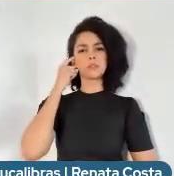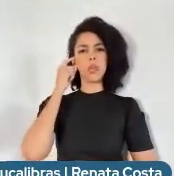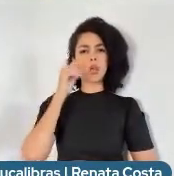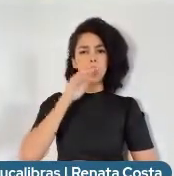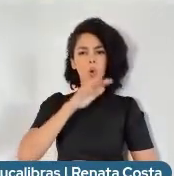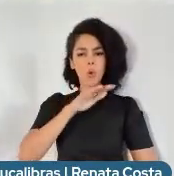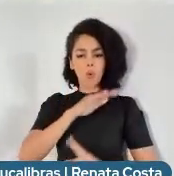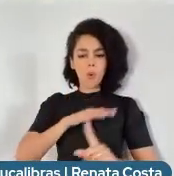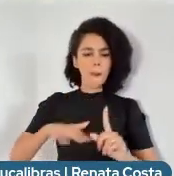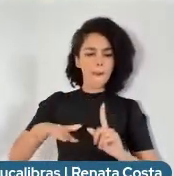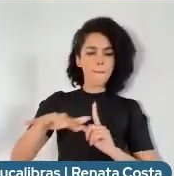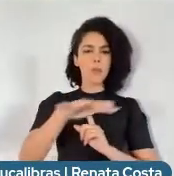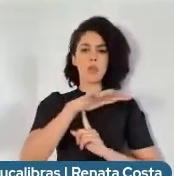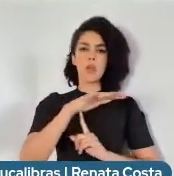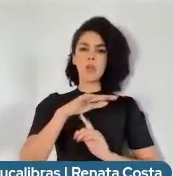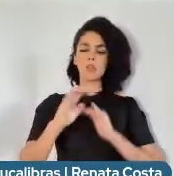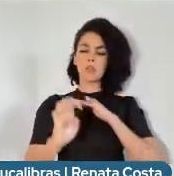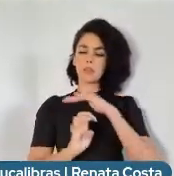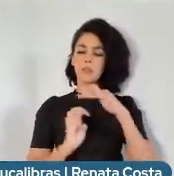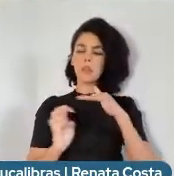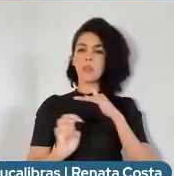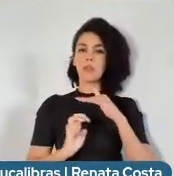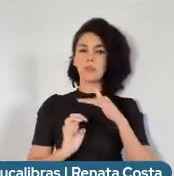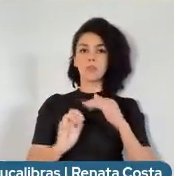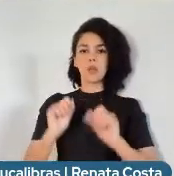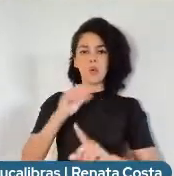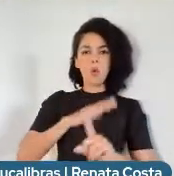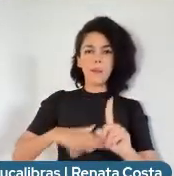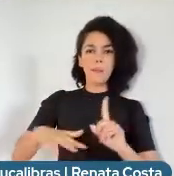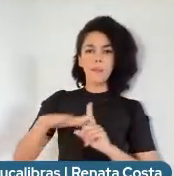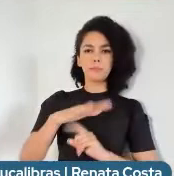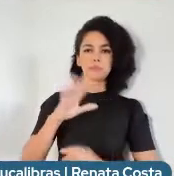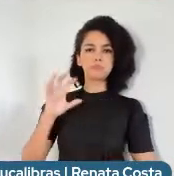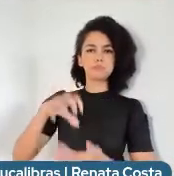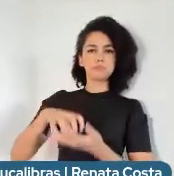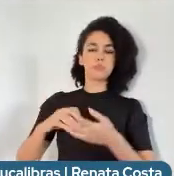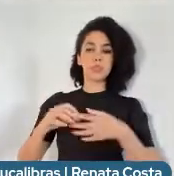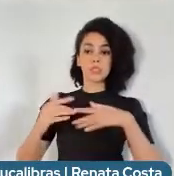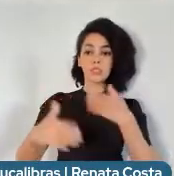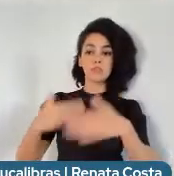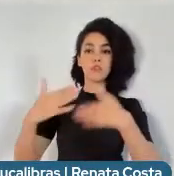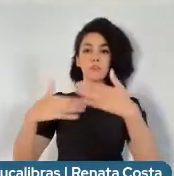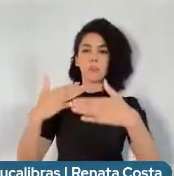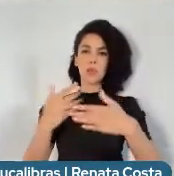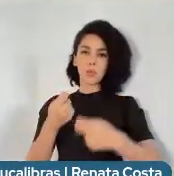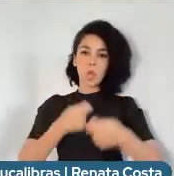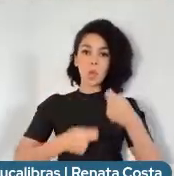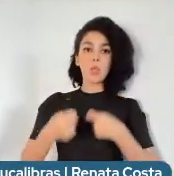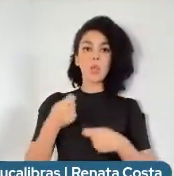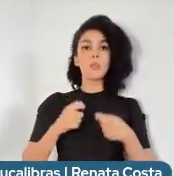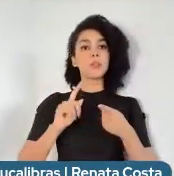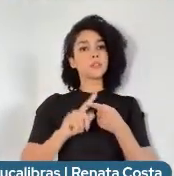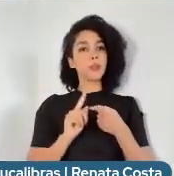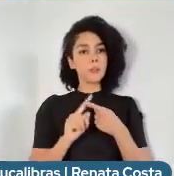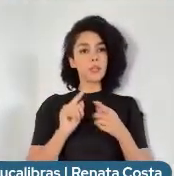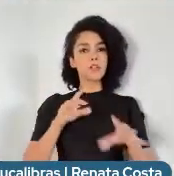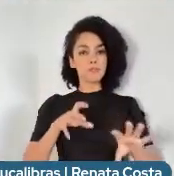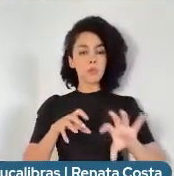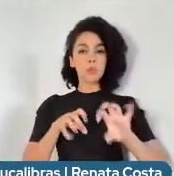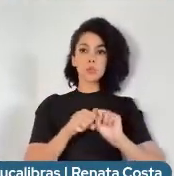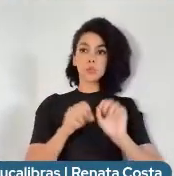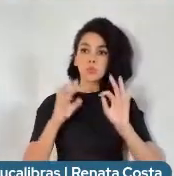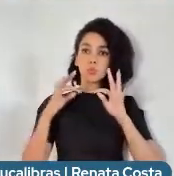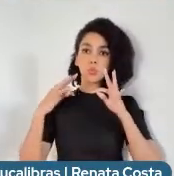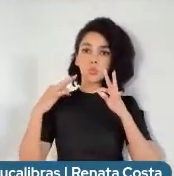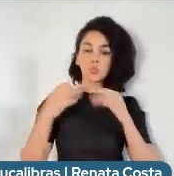ambiente empresarial, no ambiente de vetor de desenvolvimento econômico e também de formação, tudo